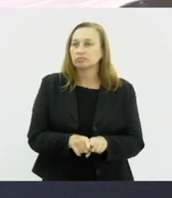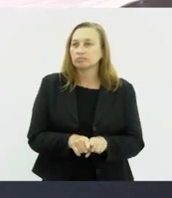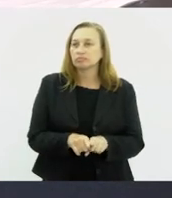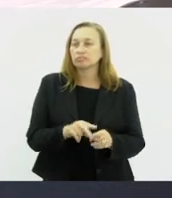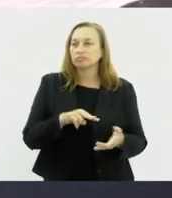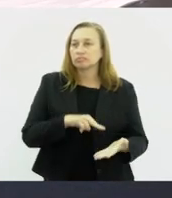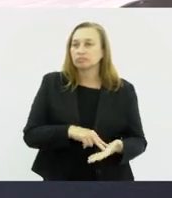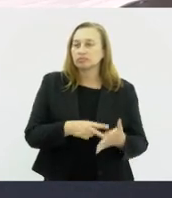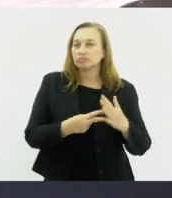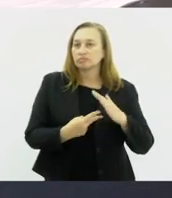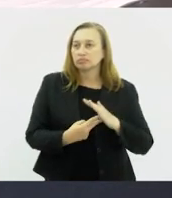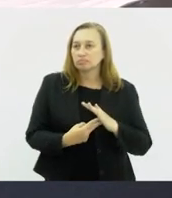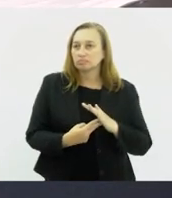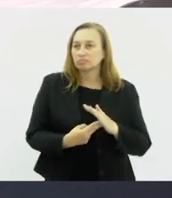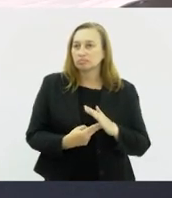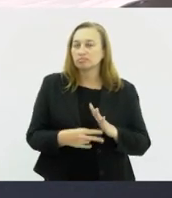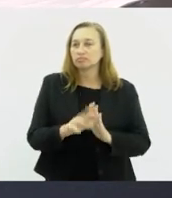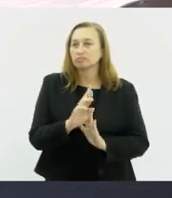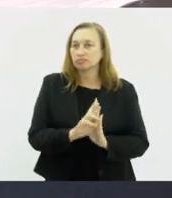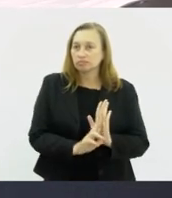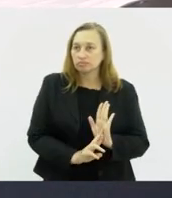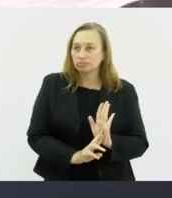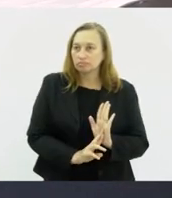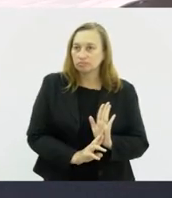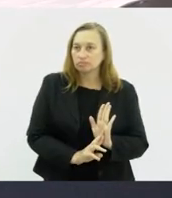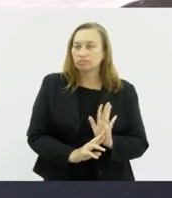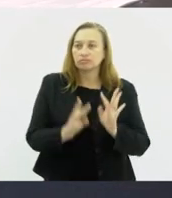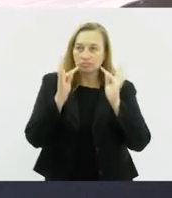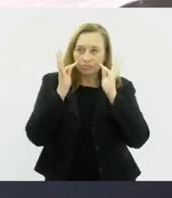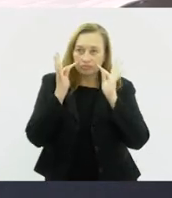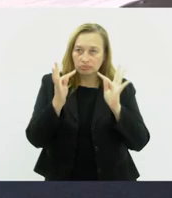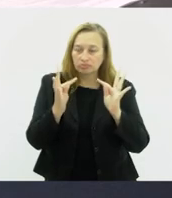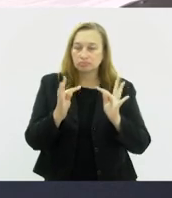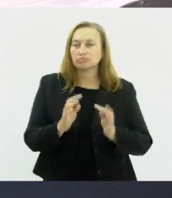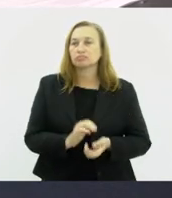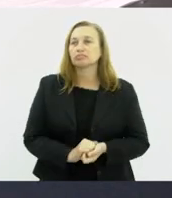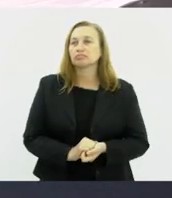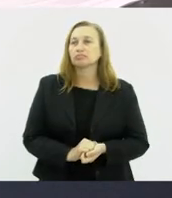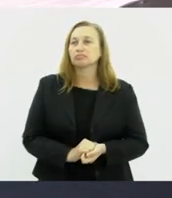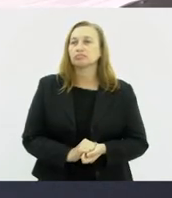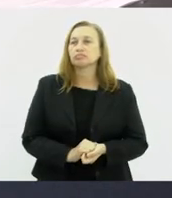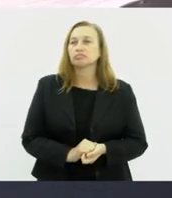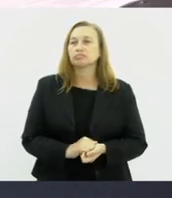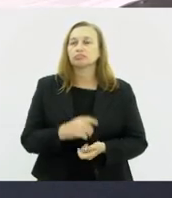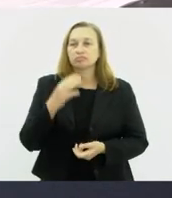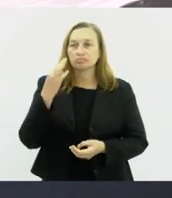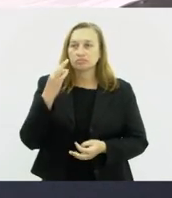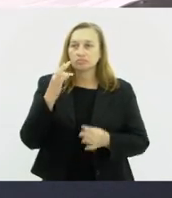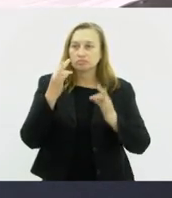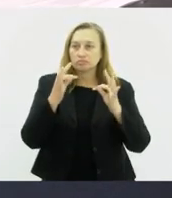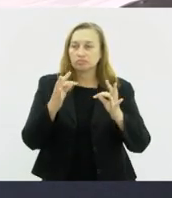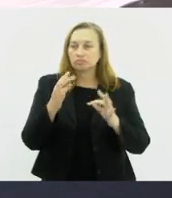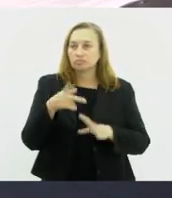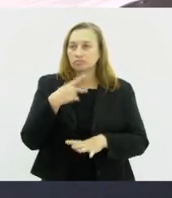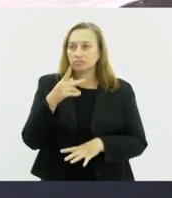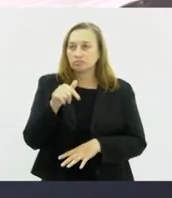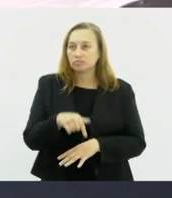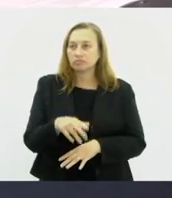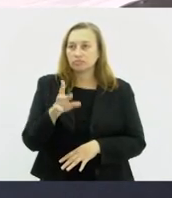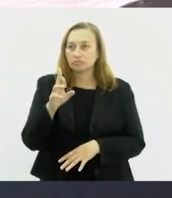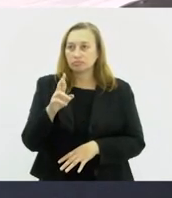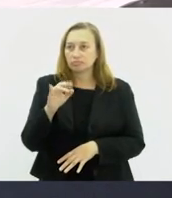interpretação dos fatos do relatório dos Fatos e do testemunho que um breve um breve complemento aqui do do Ricardo